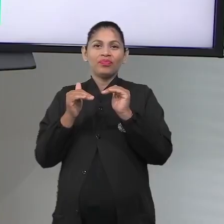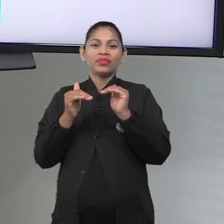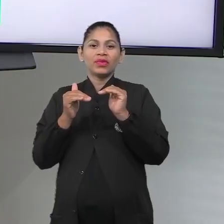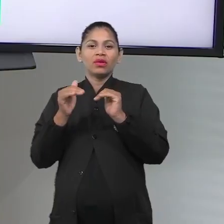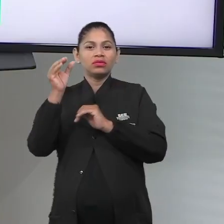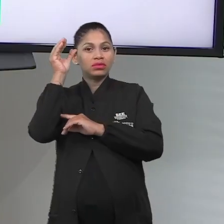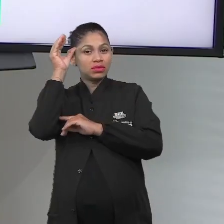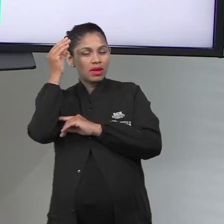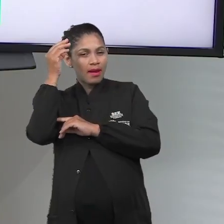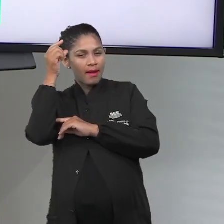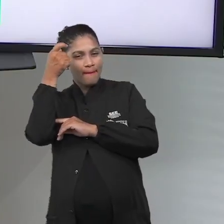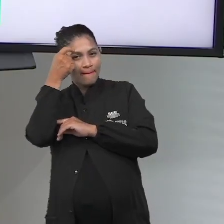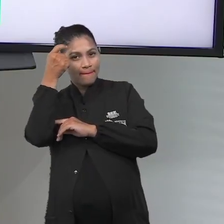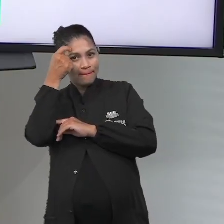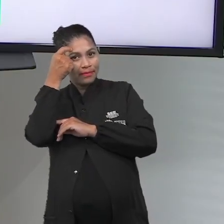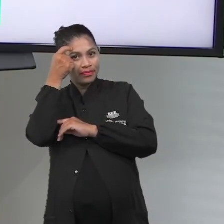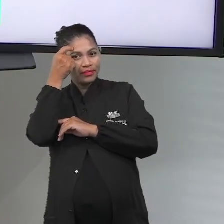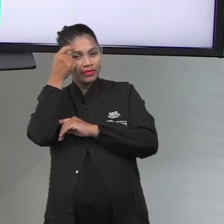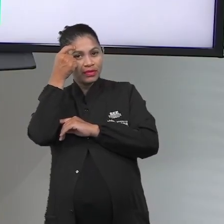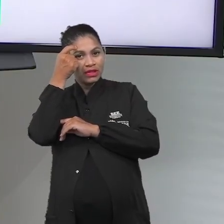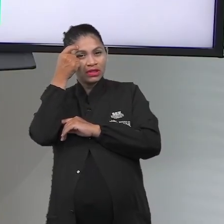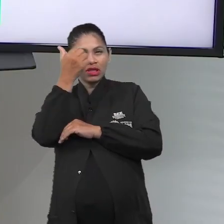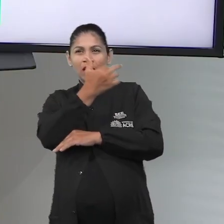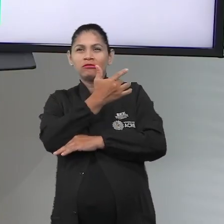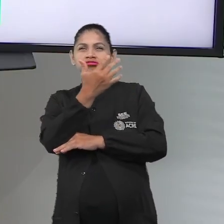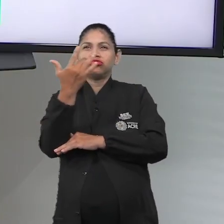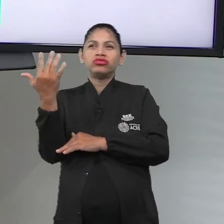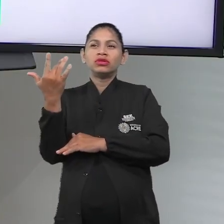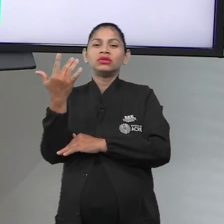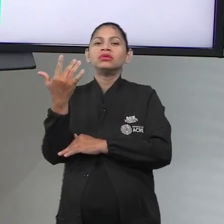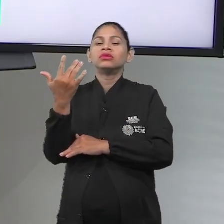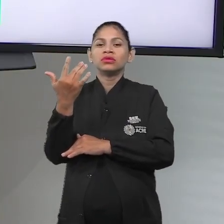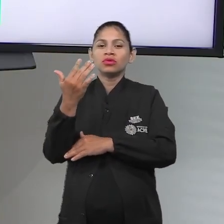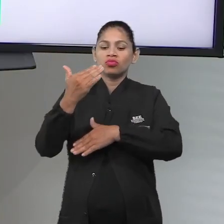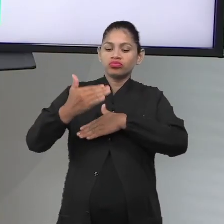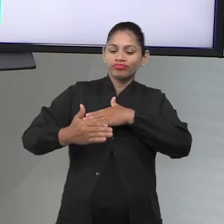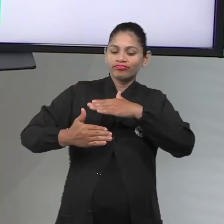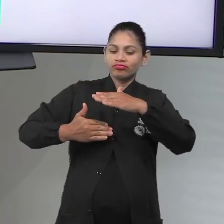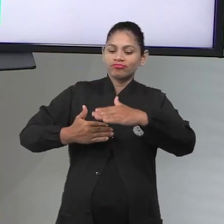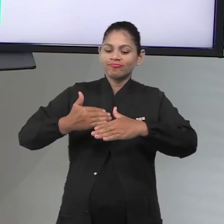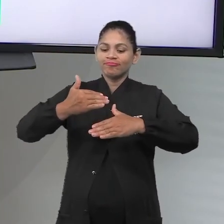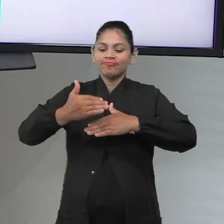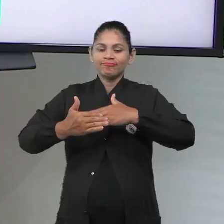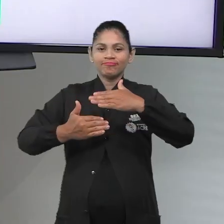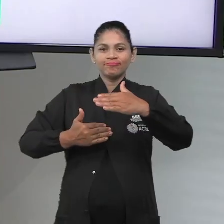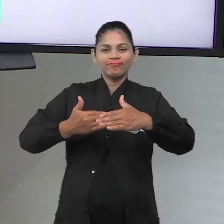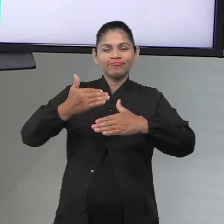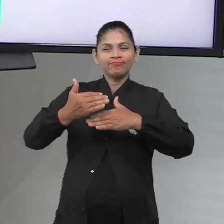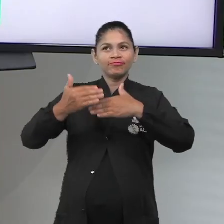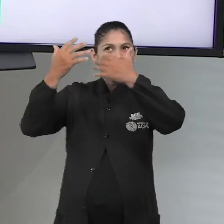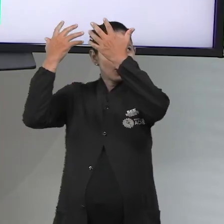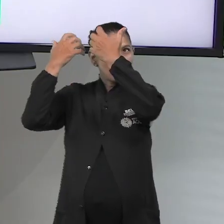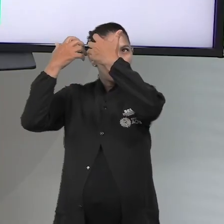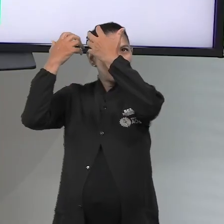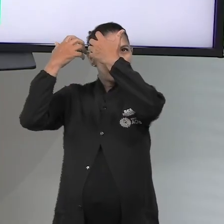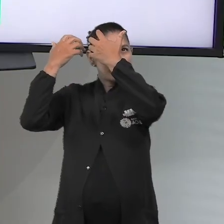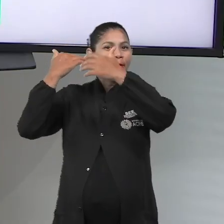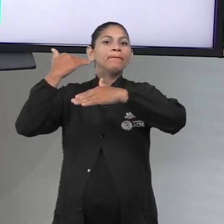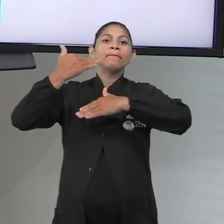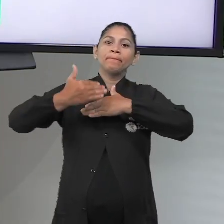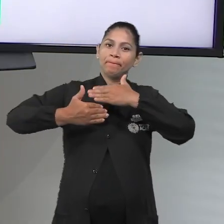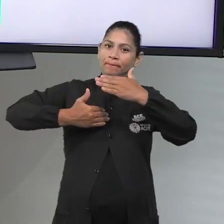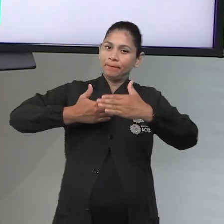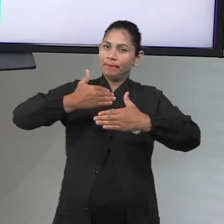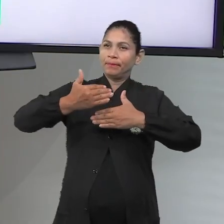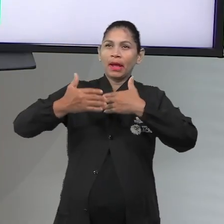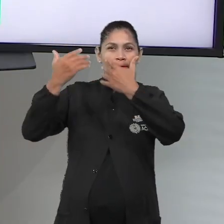dá da noite para o dia. A gente começa dando alguns passos. Você imagina, eu entro aqui em um supermercado